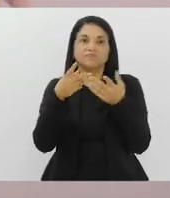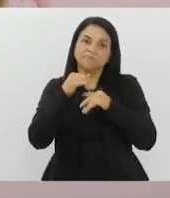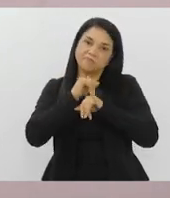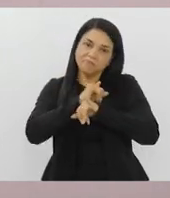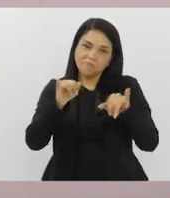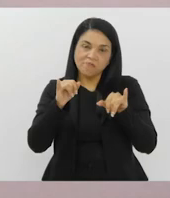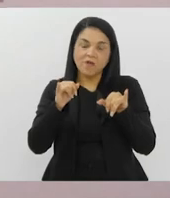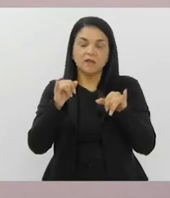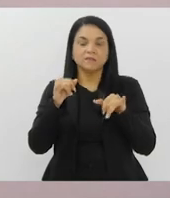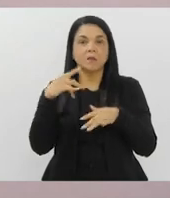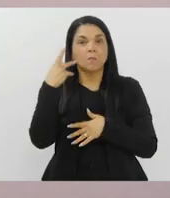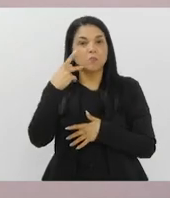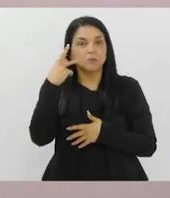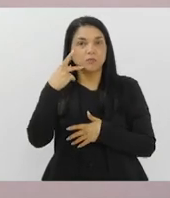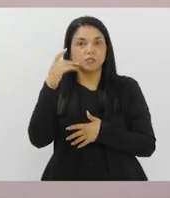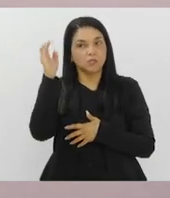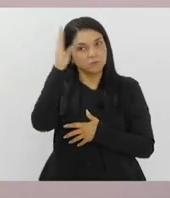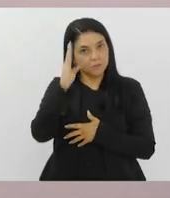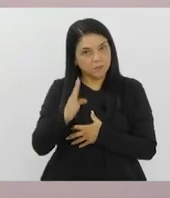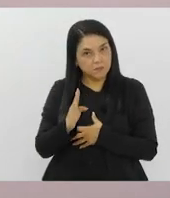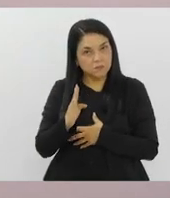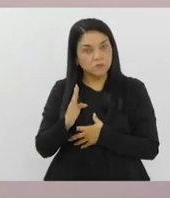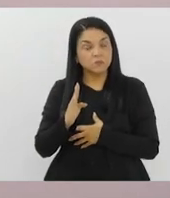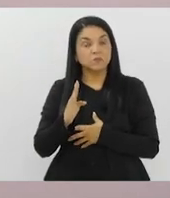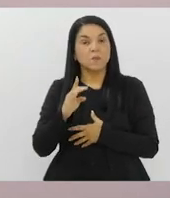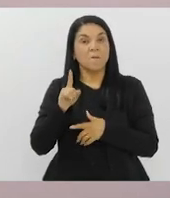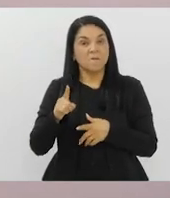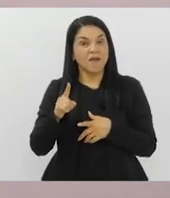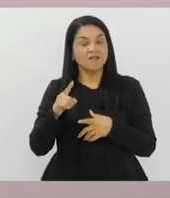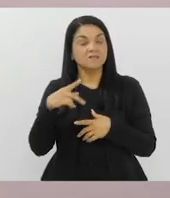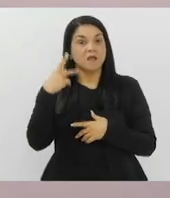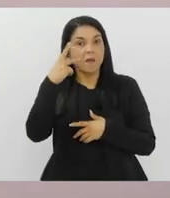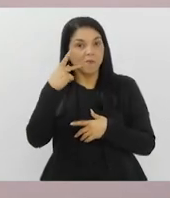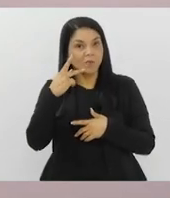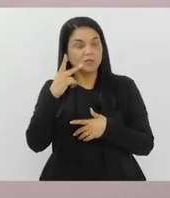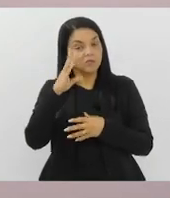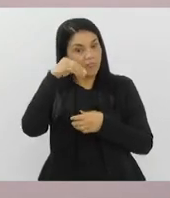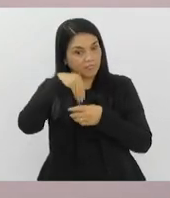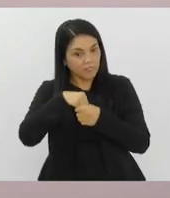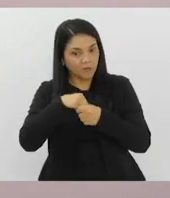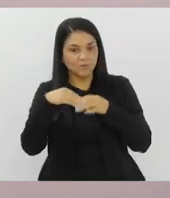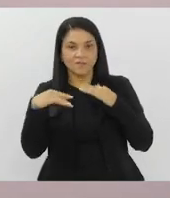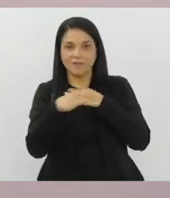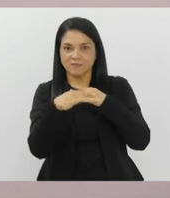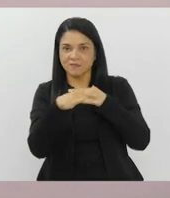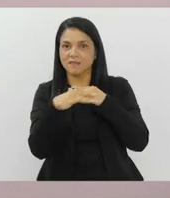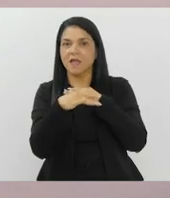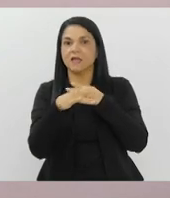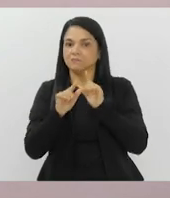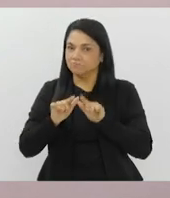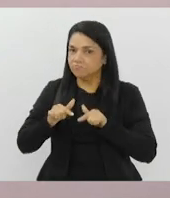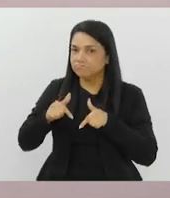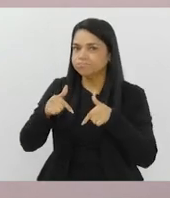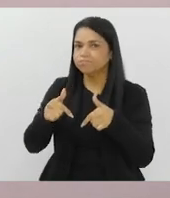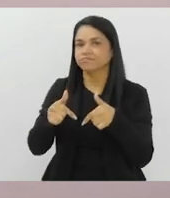a gente fala da política estadual, mas a política se dá na cidade, no território, nesses espaços. Então, é